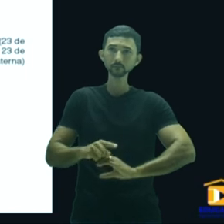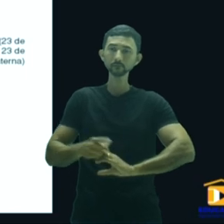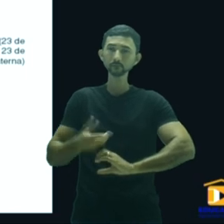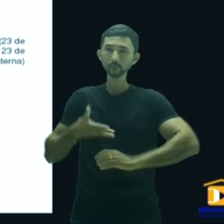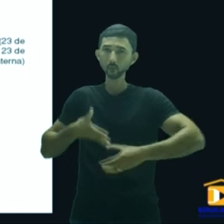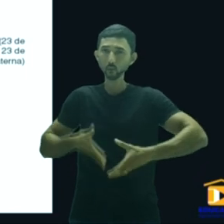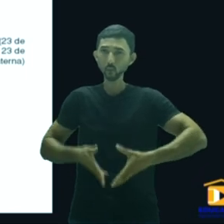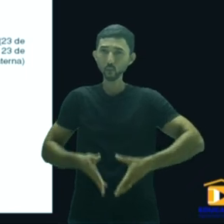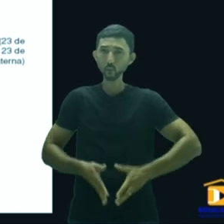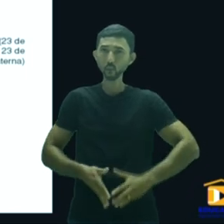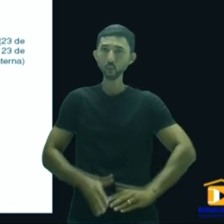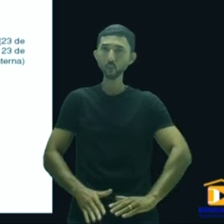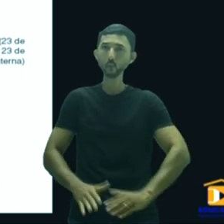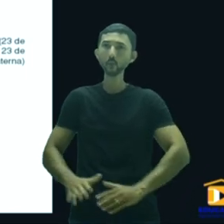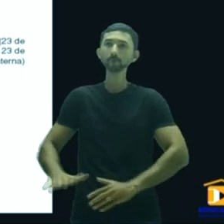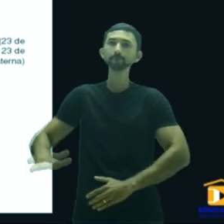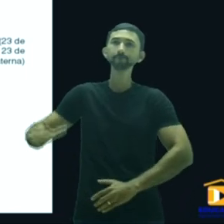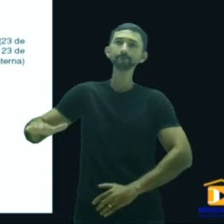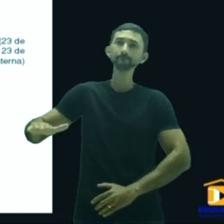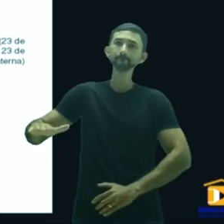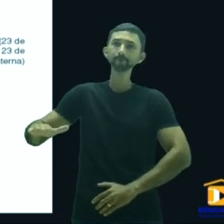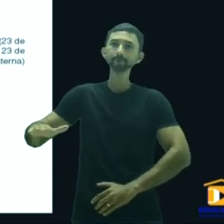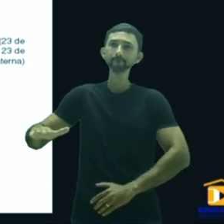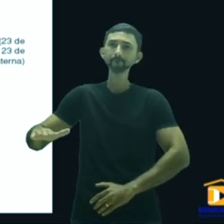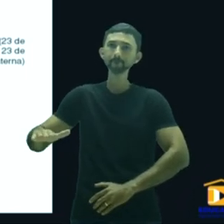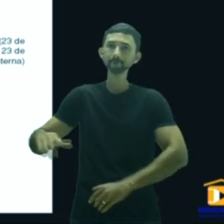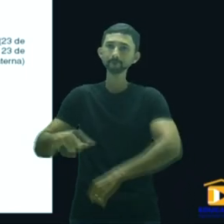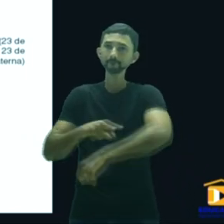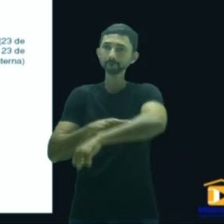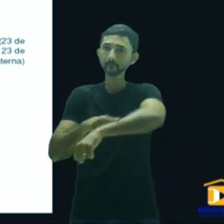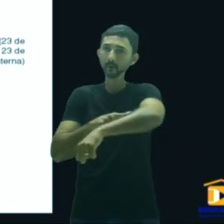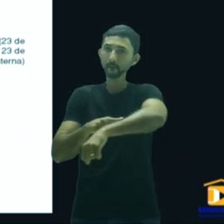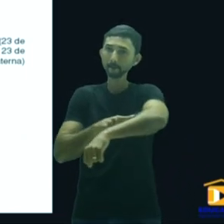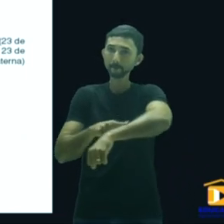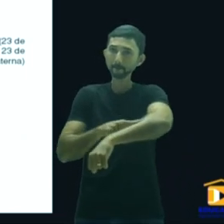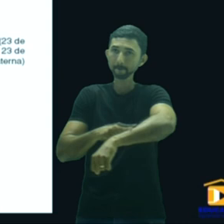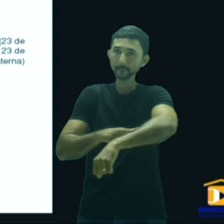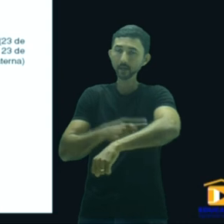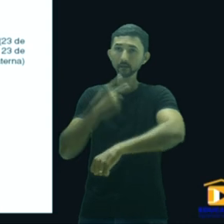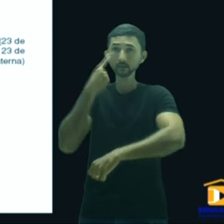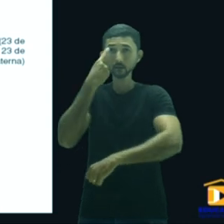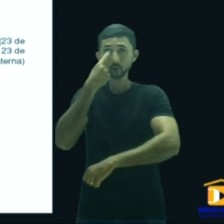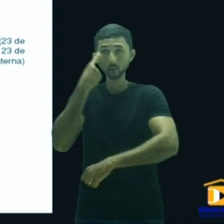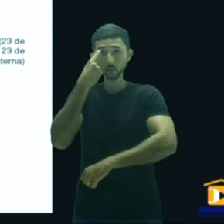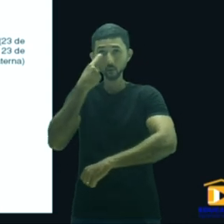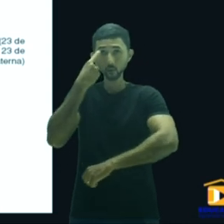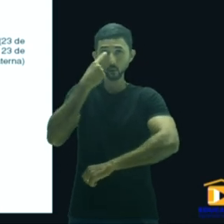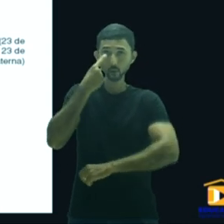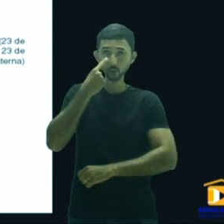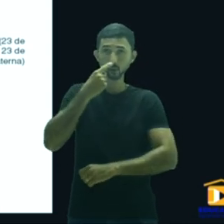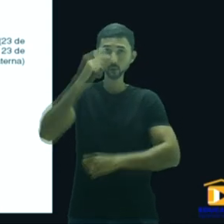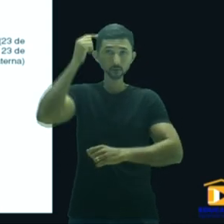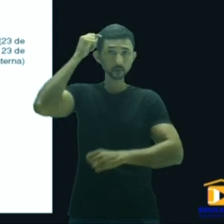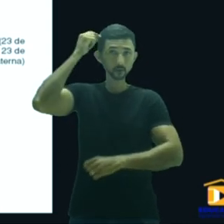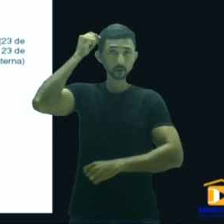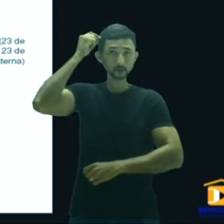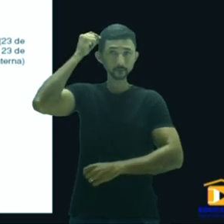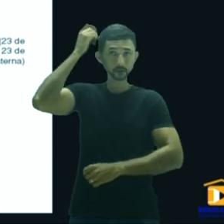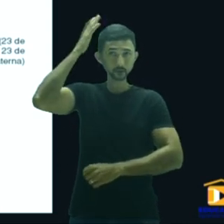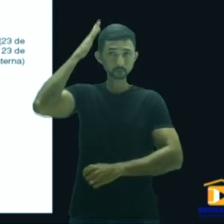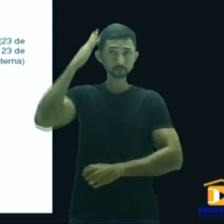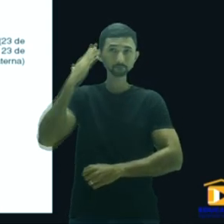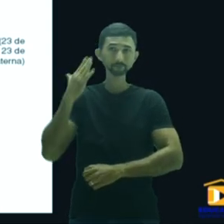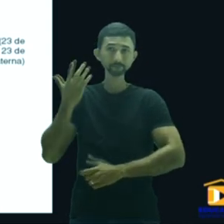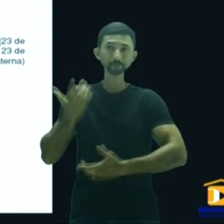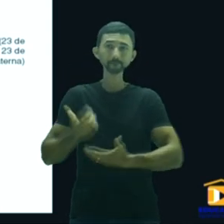criança, né? Que vai ter a cor da pele, que vai ter cor dos olhos, que vai ter forma do cabelo, né? Que